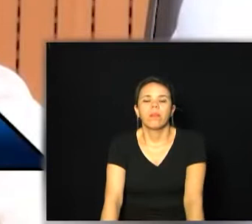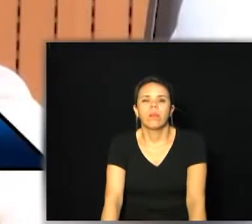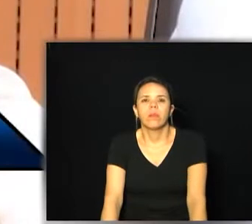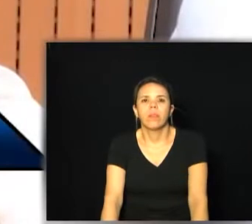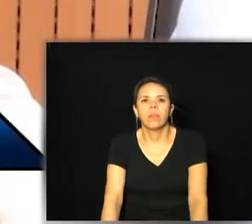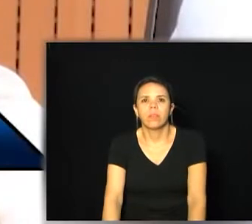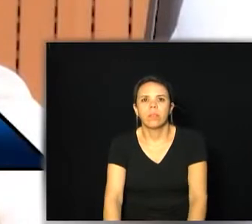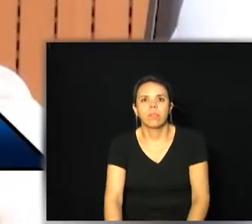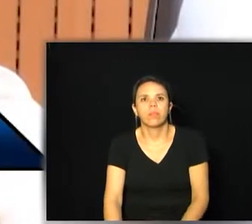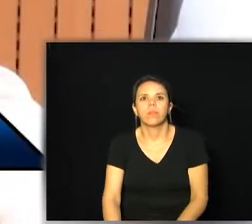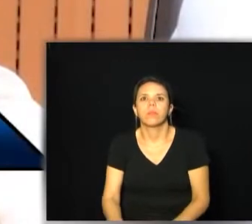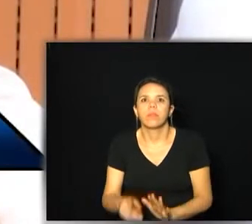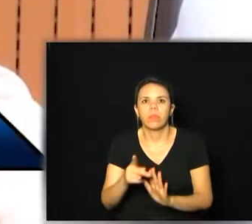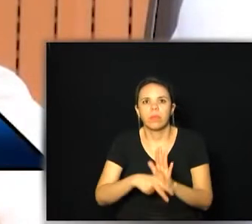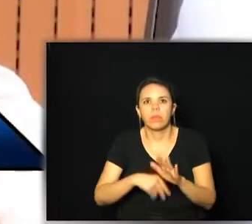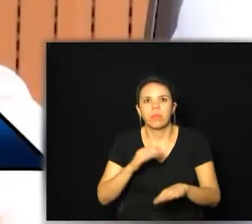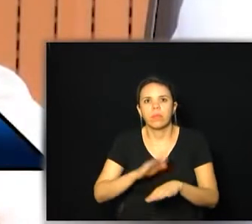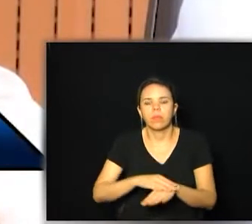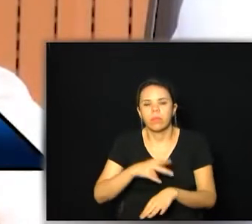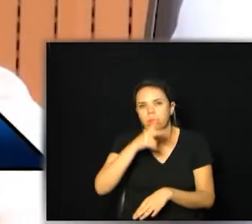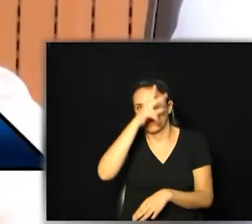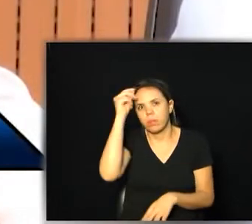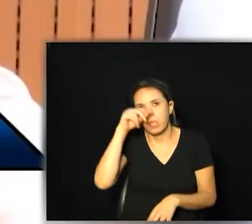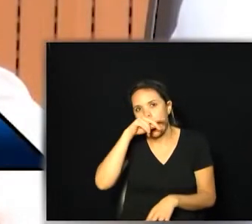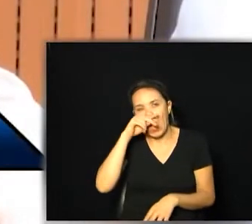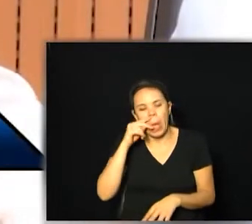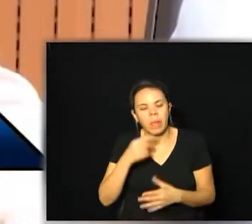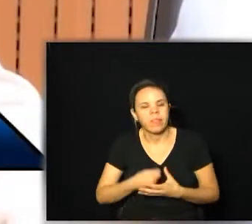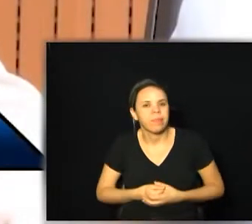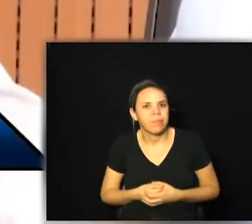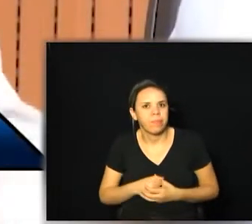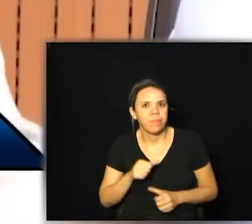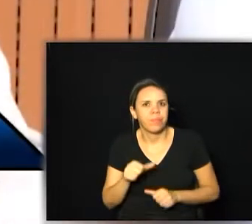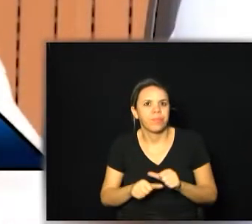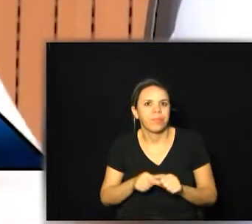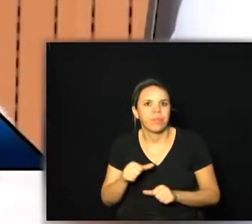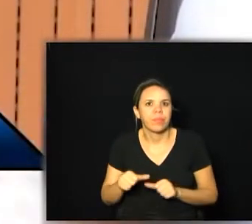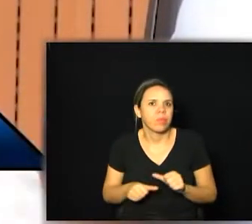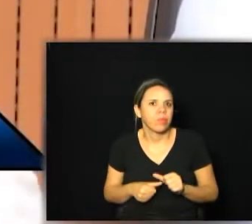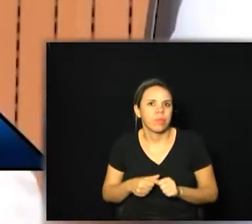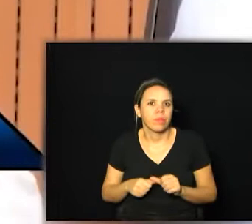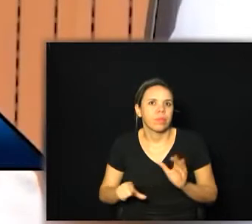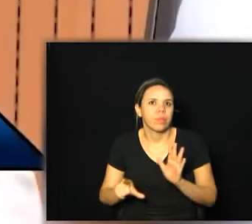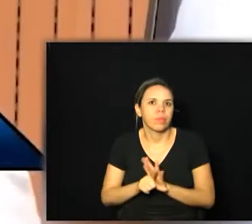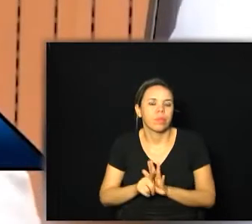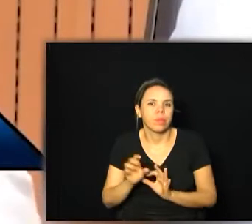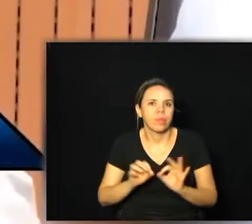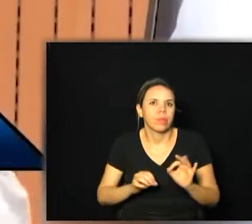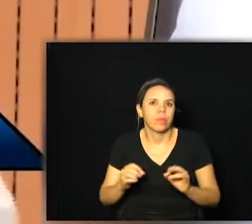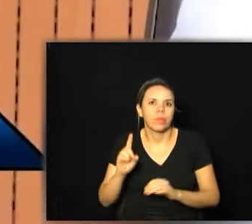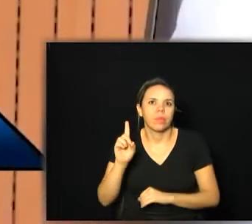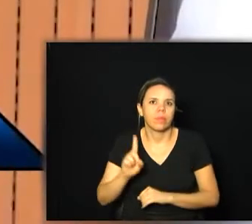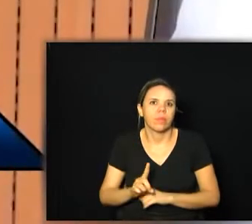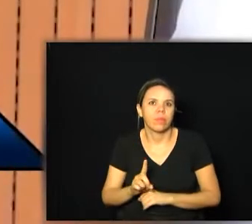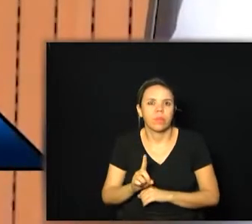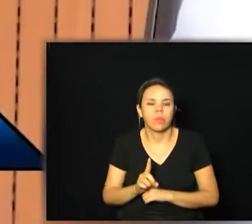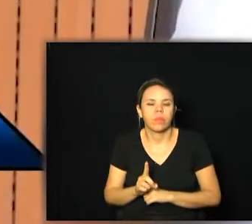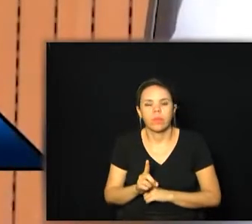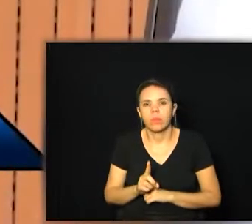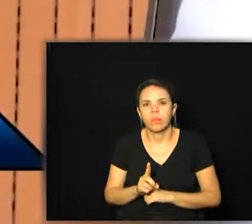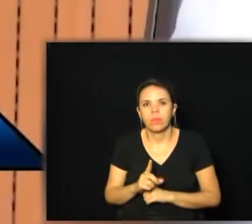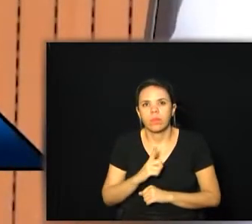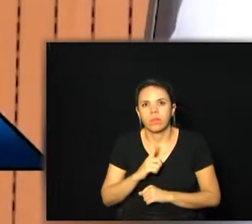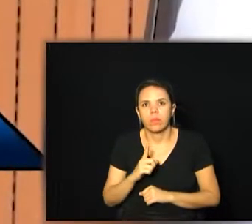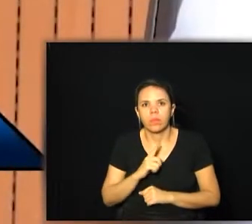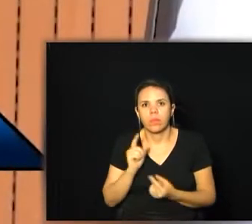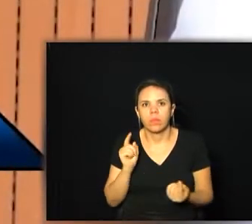Esse projeto de autoria do Executivo, que altera a lei do plano diretor, tem